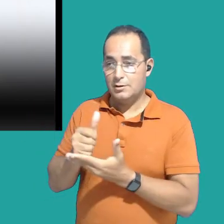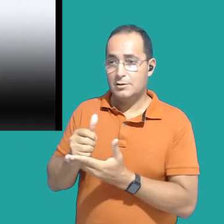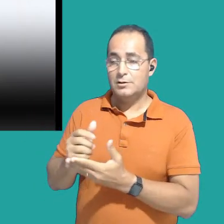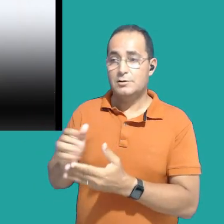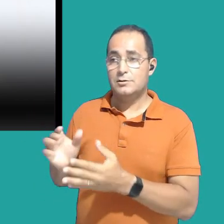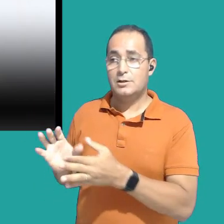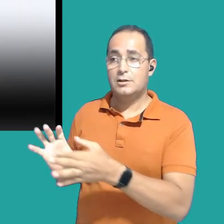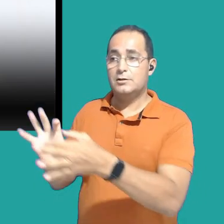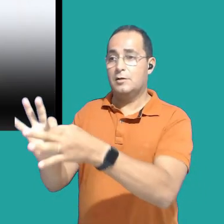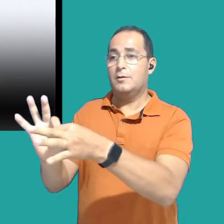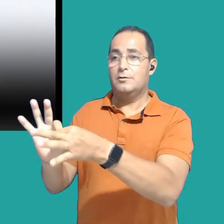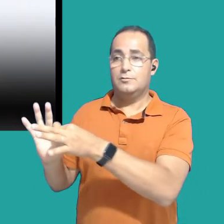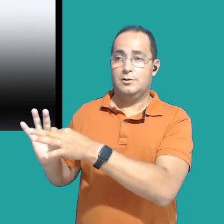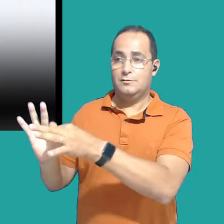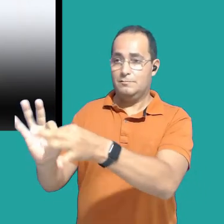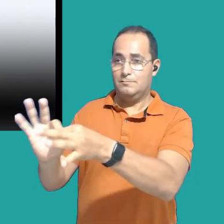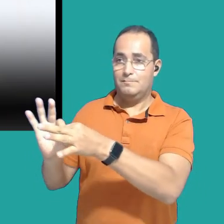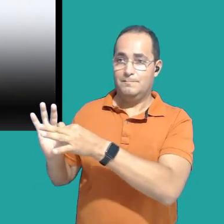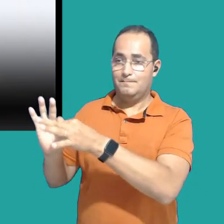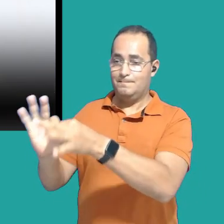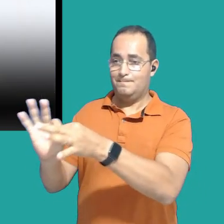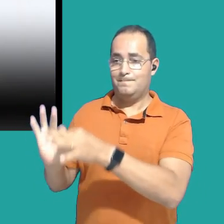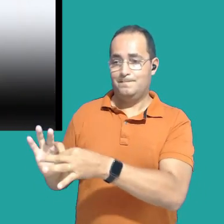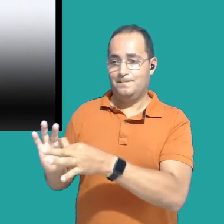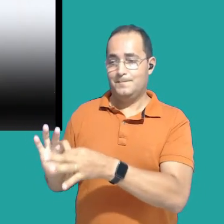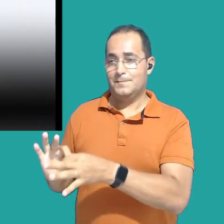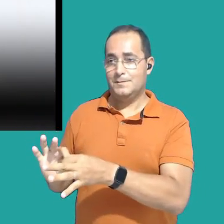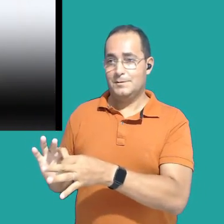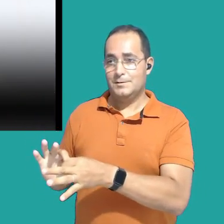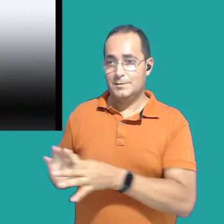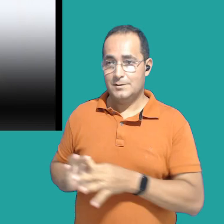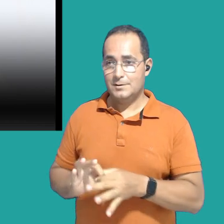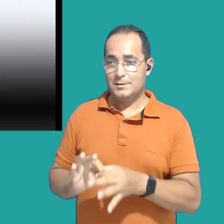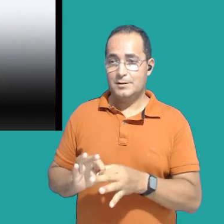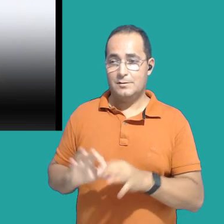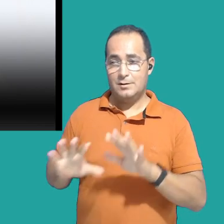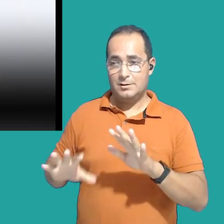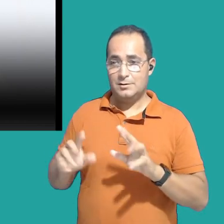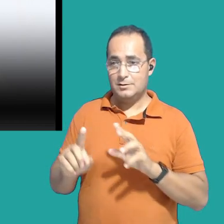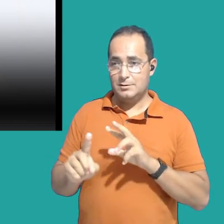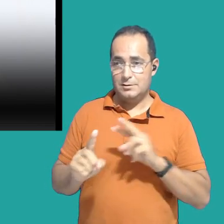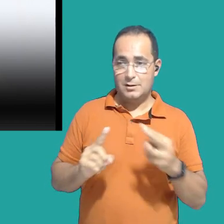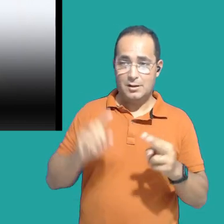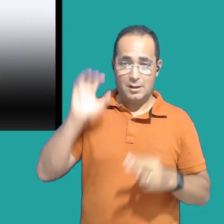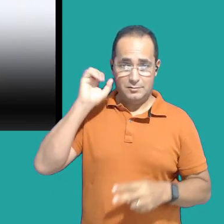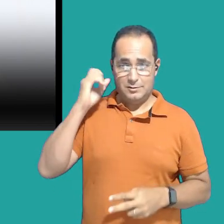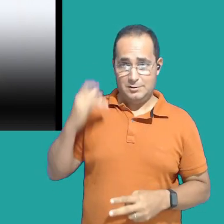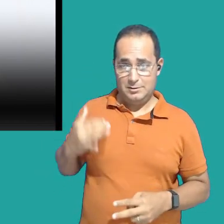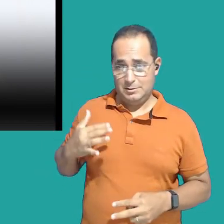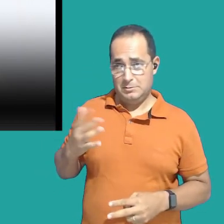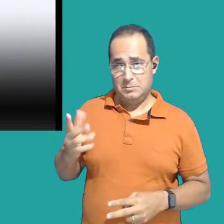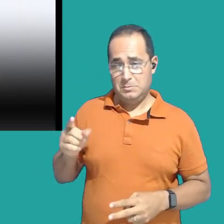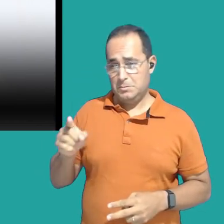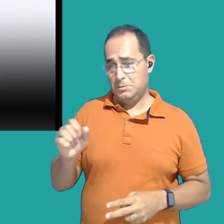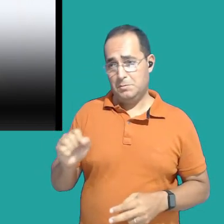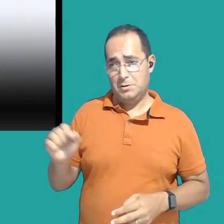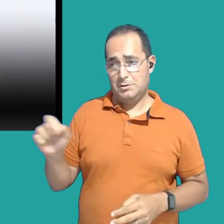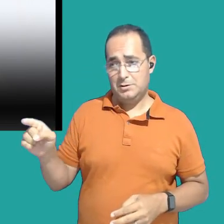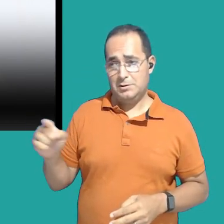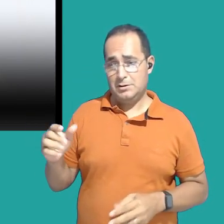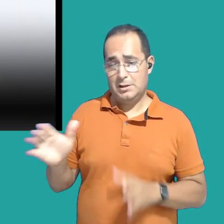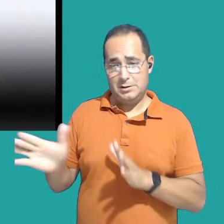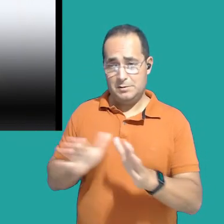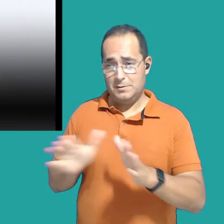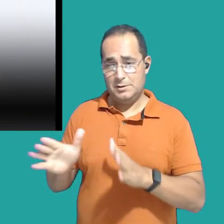sala, eles têm que trabalhar em conjunto ali. Porque, por exemplo, a gente traz para a perspectiva da audiodescrição, você pode